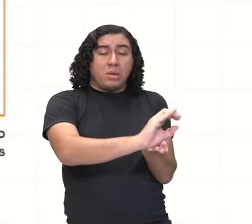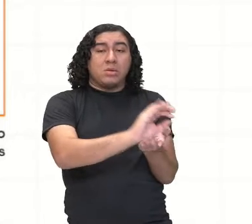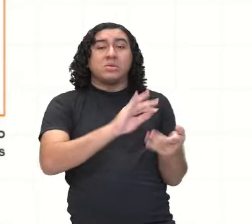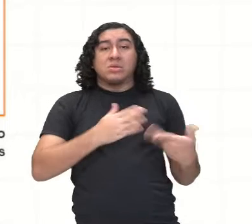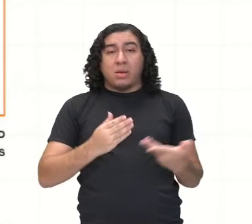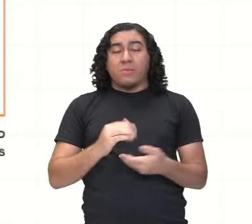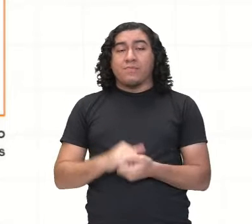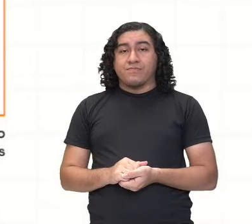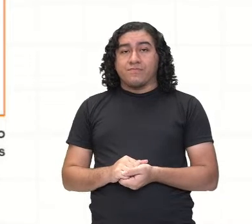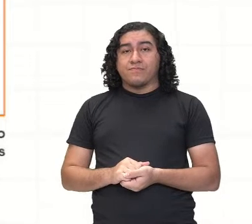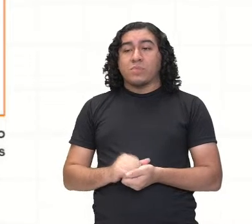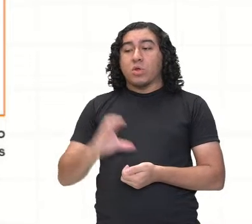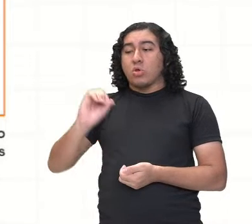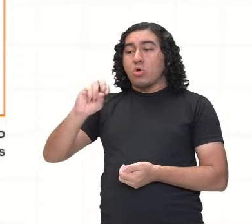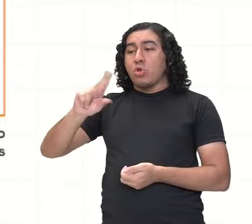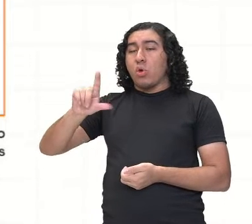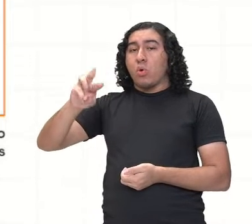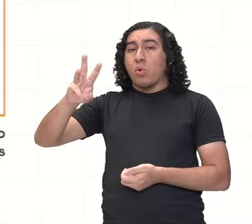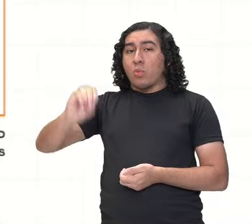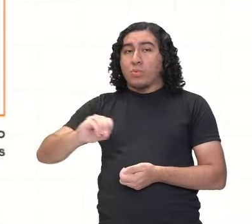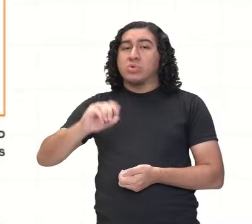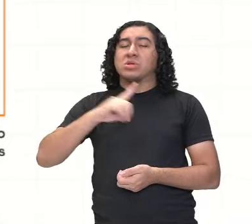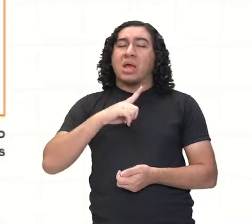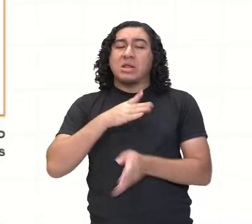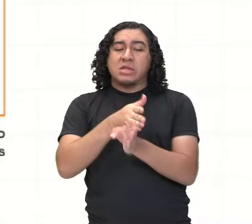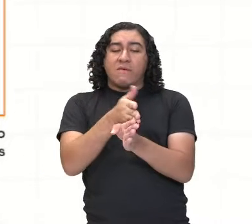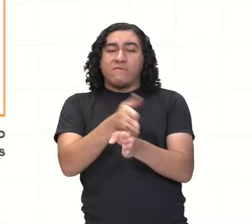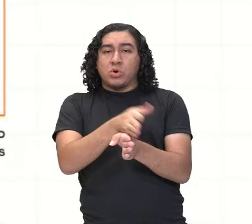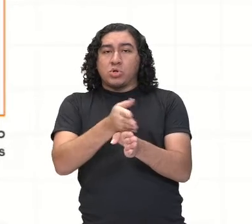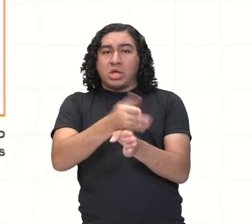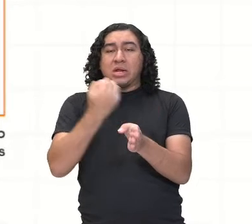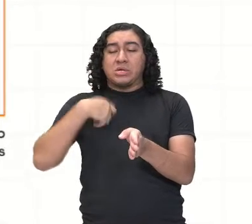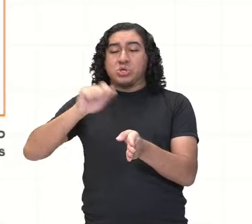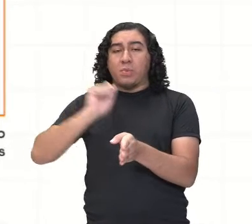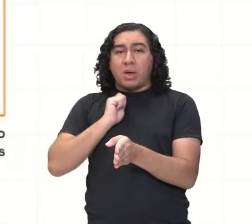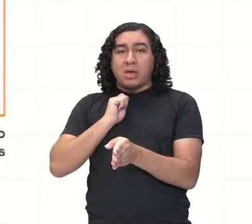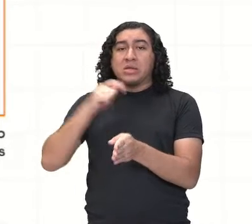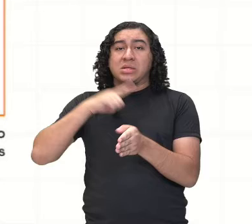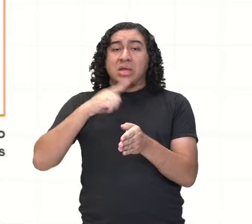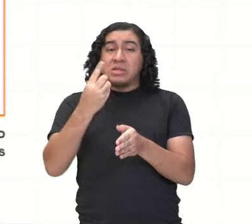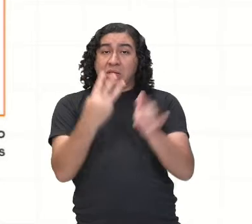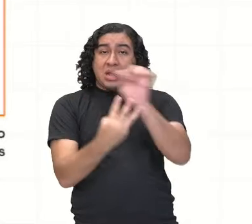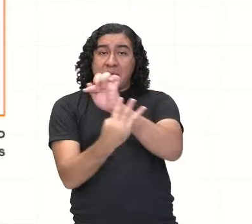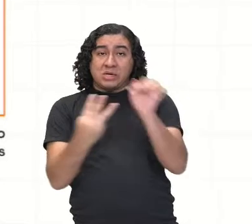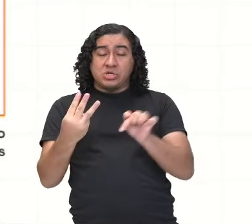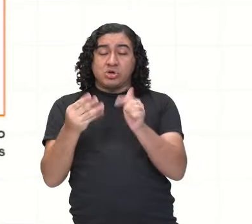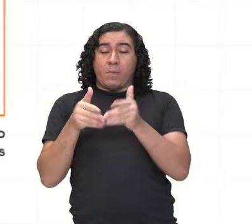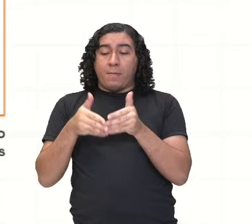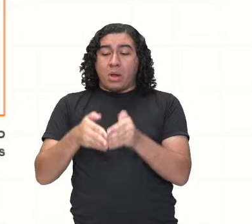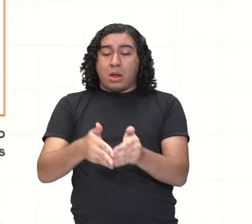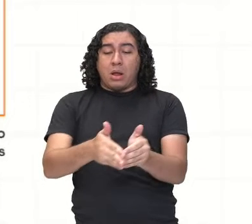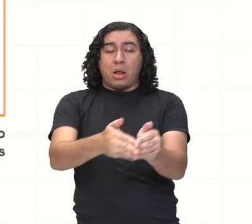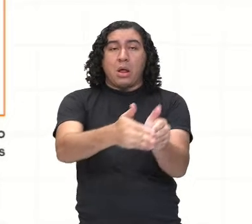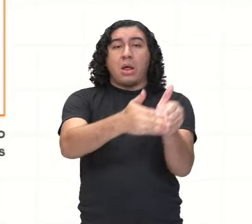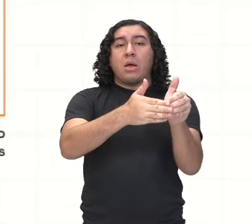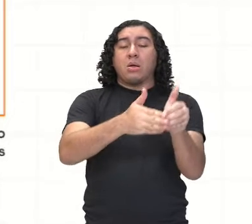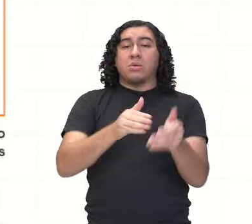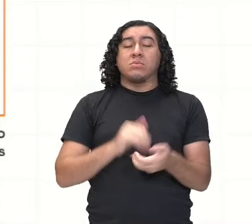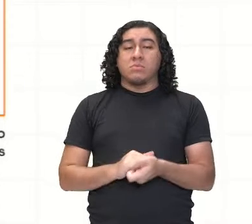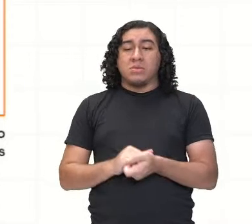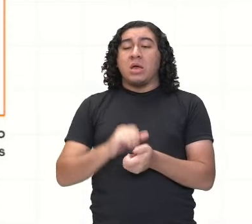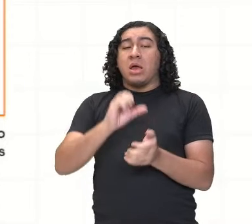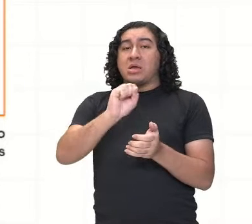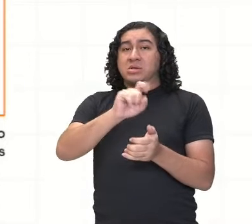Colombo partindo de Palos de la Frontera, na Espanha, com 3 embarcações, com 3 caravelas, Santa